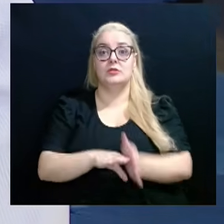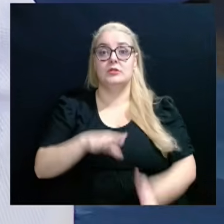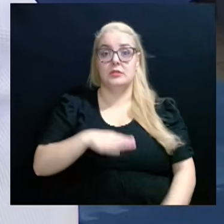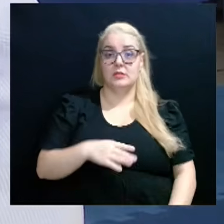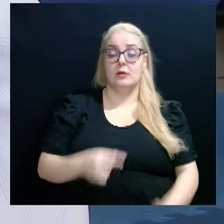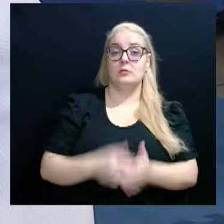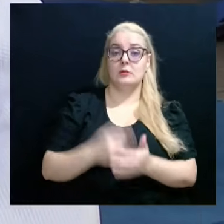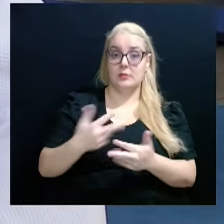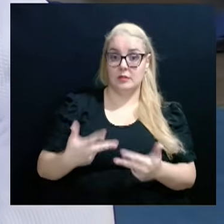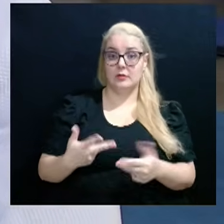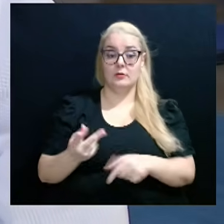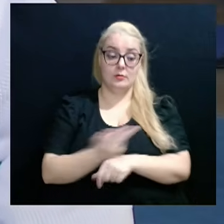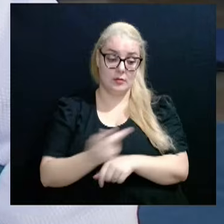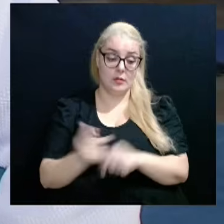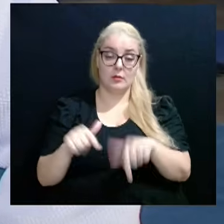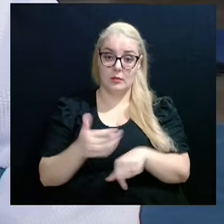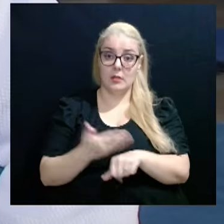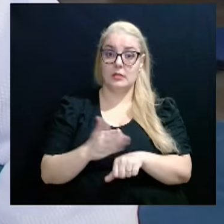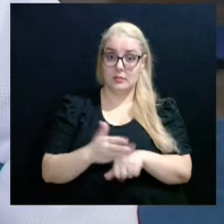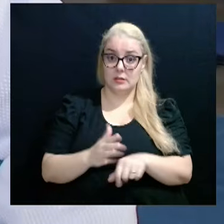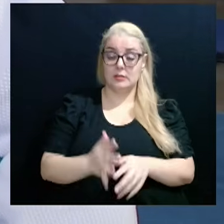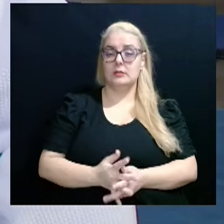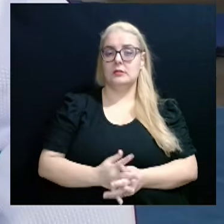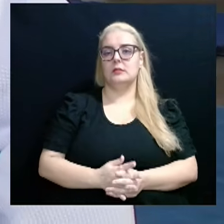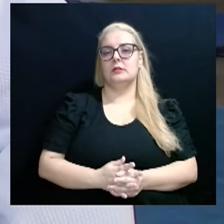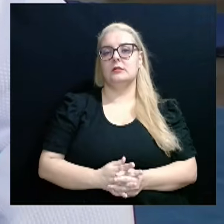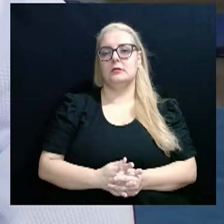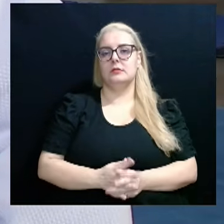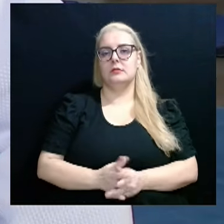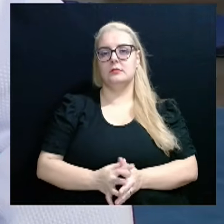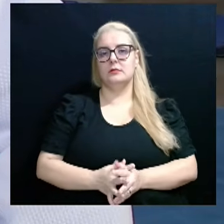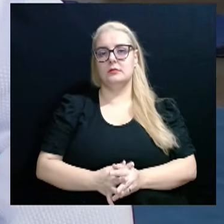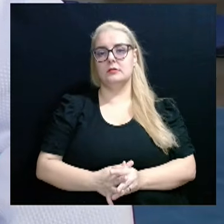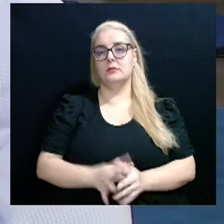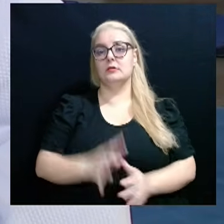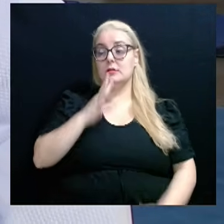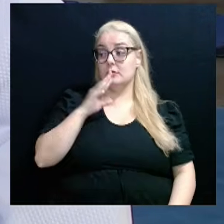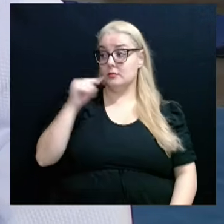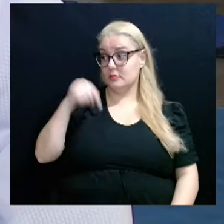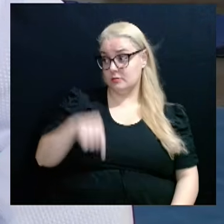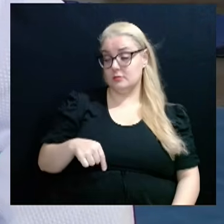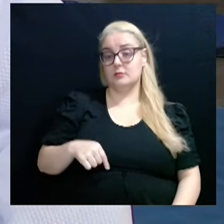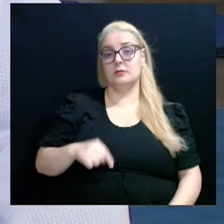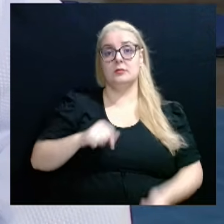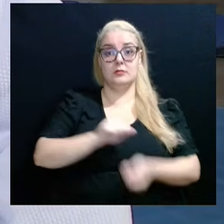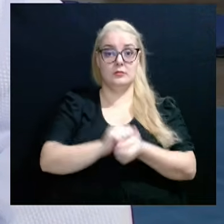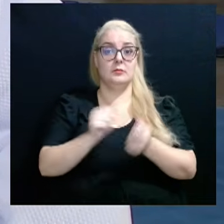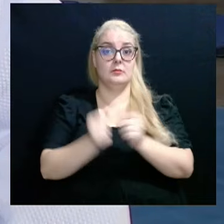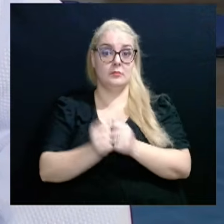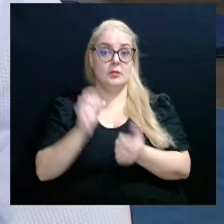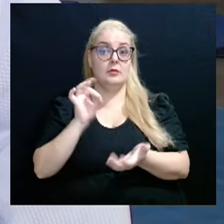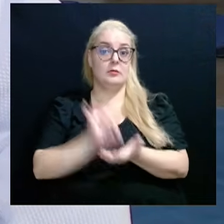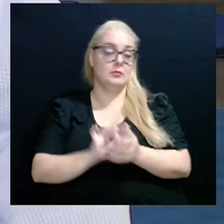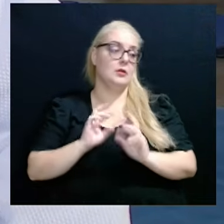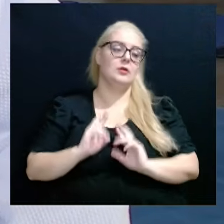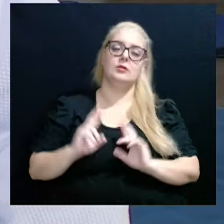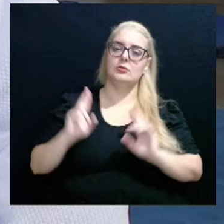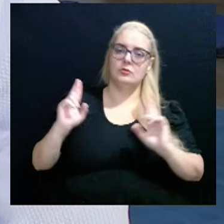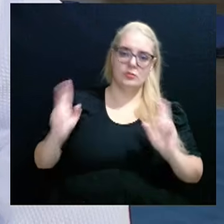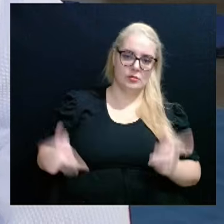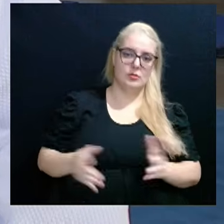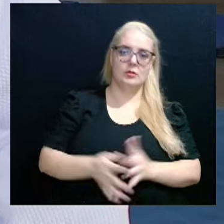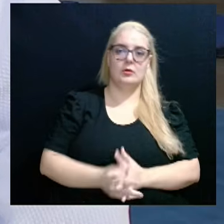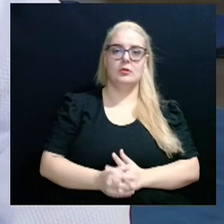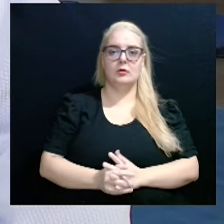treinar. E aí eu conheci a equipe, fui me adaptando, uma realidade totalmente diferente, porque lá em